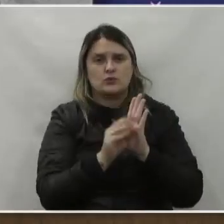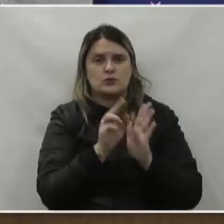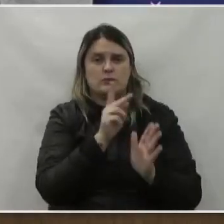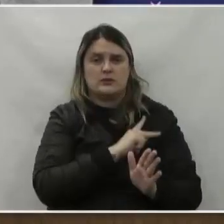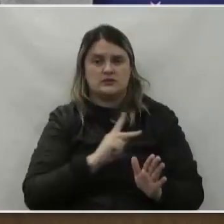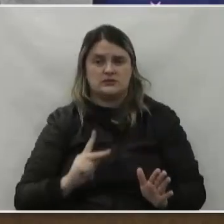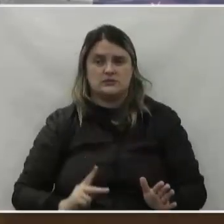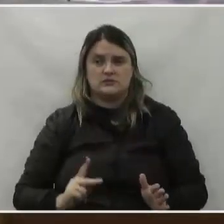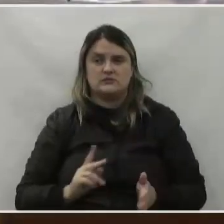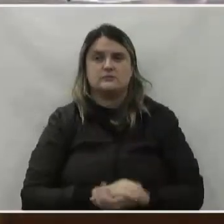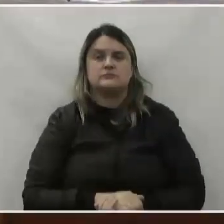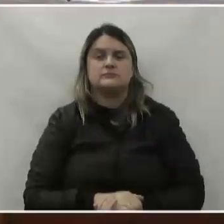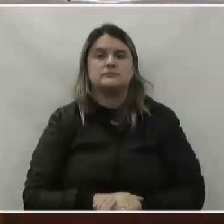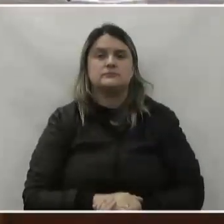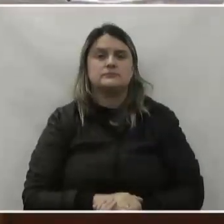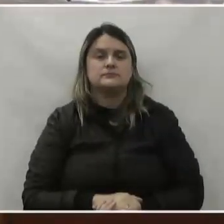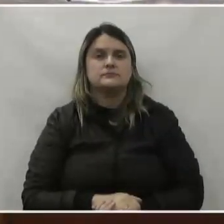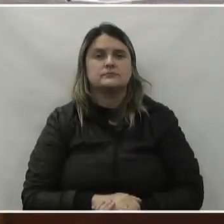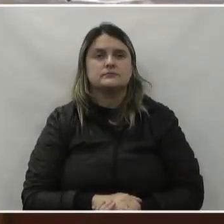presidente.